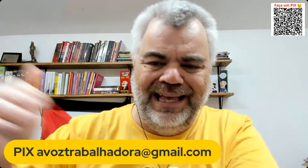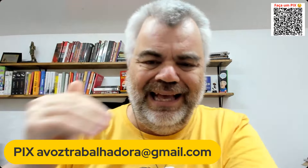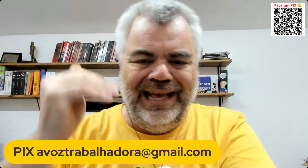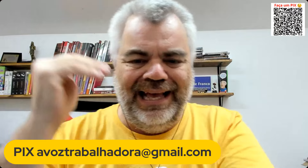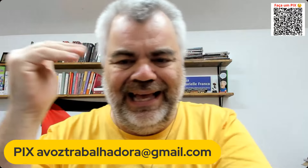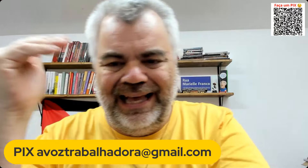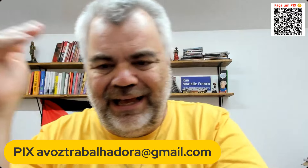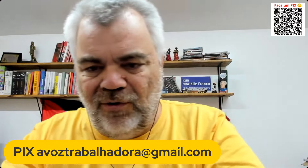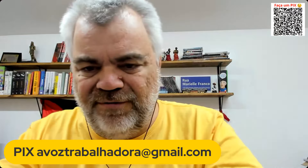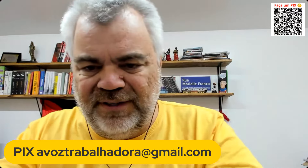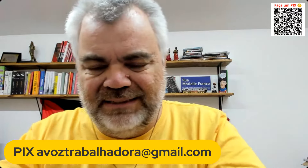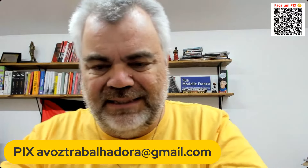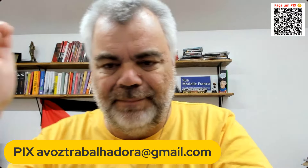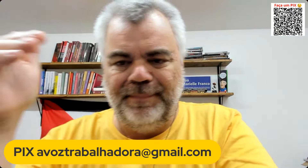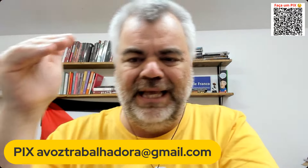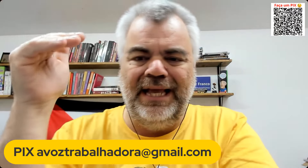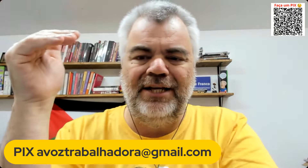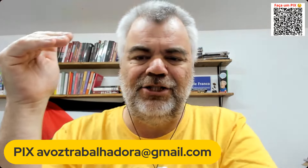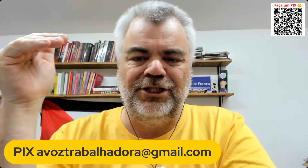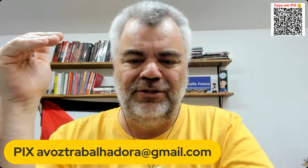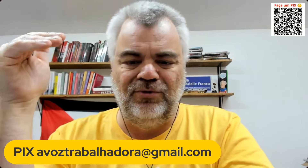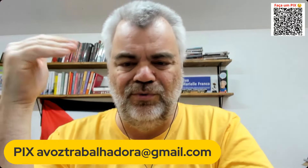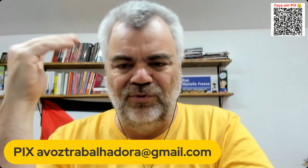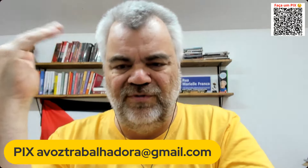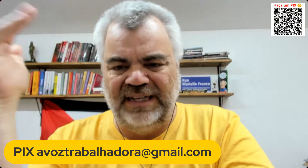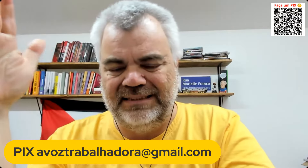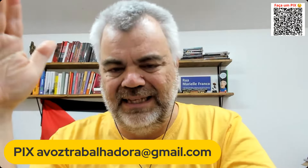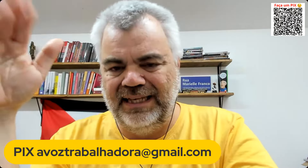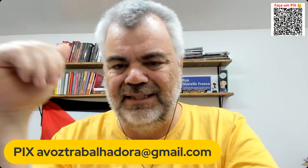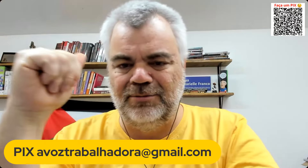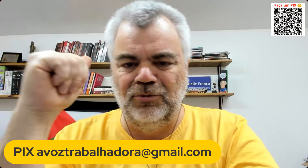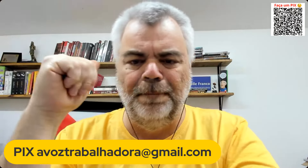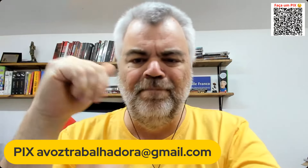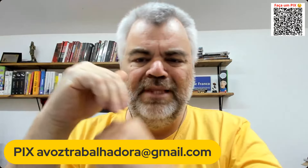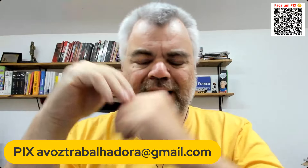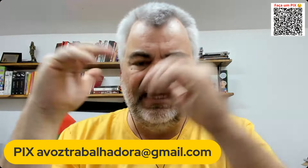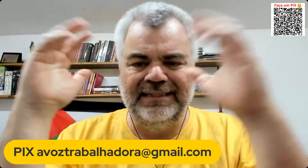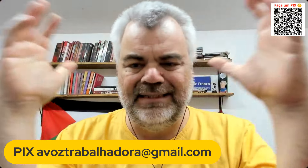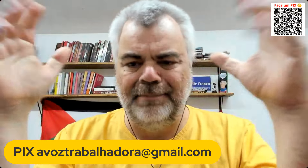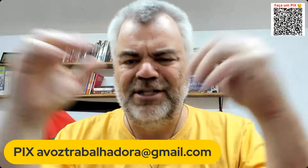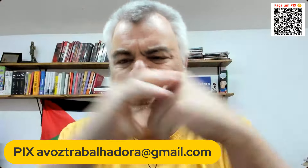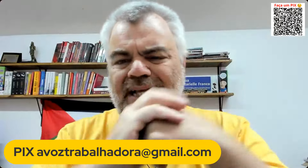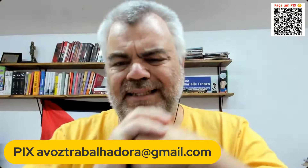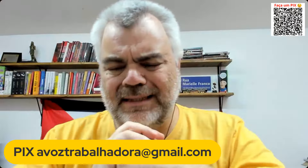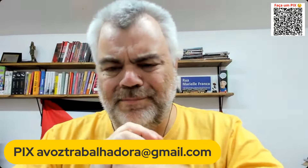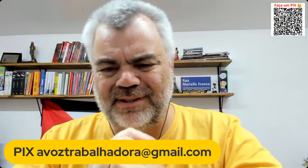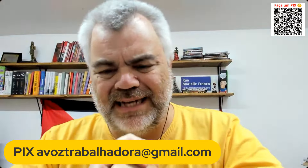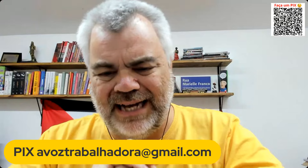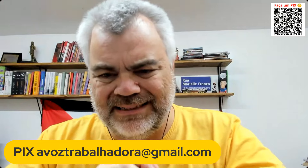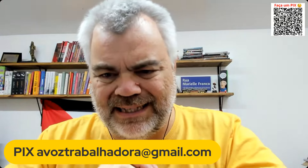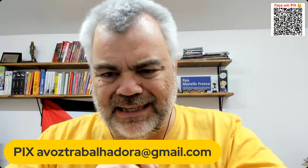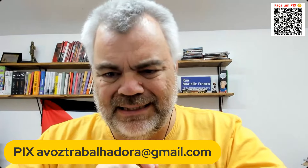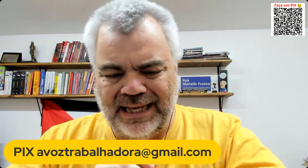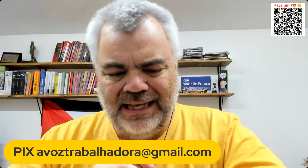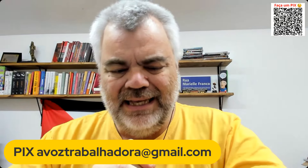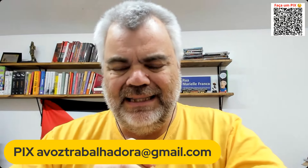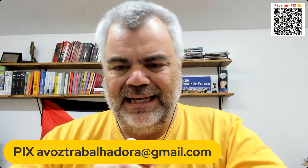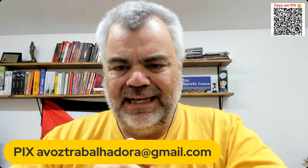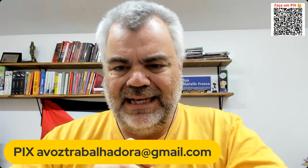aqui é ovo da serpente, do fascismo, que a extrema-direita está por trás